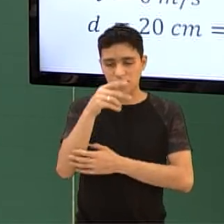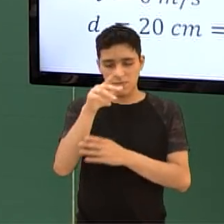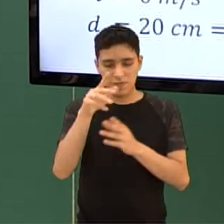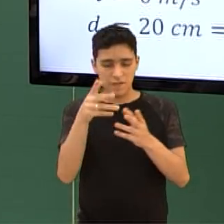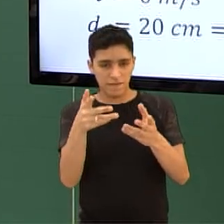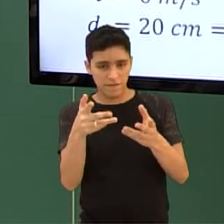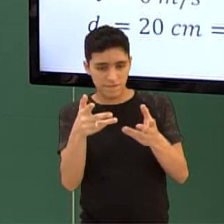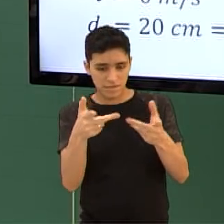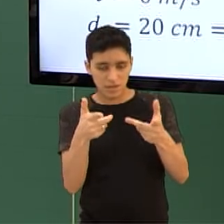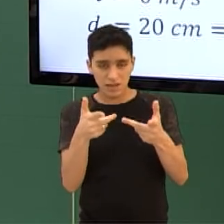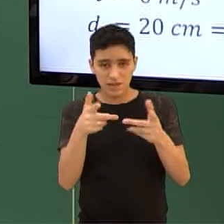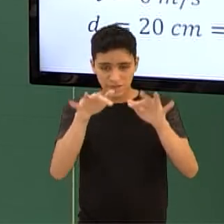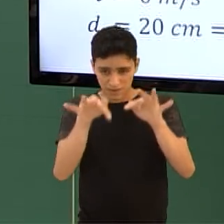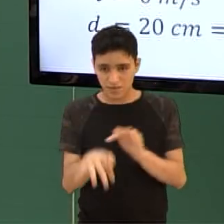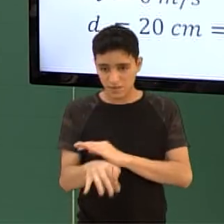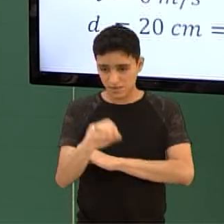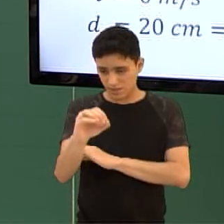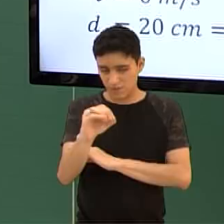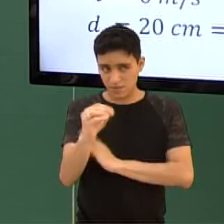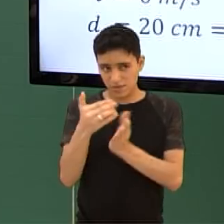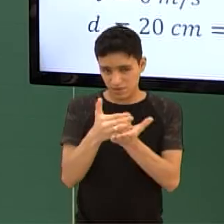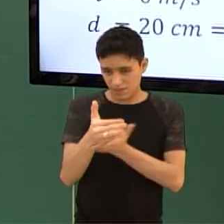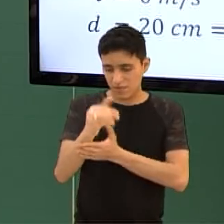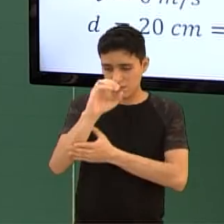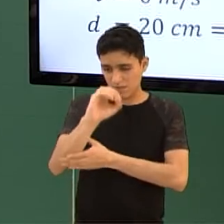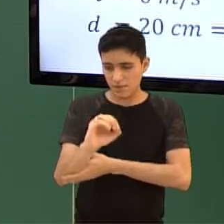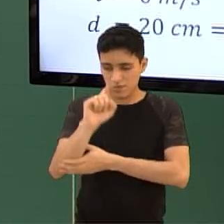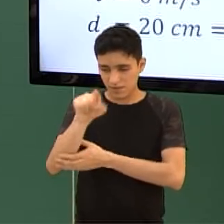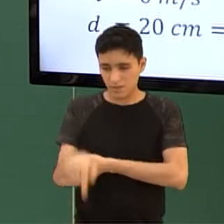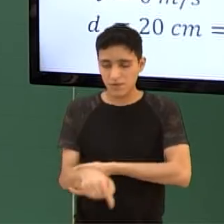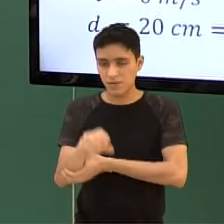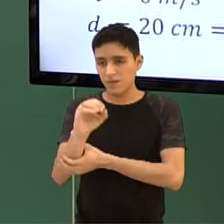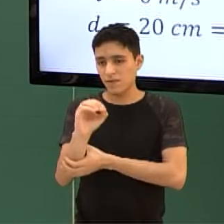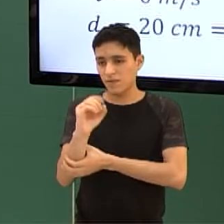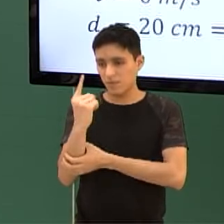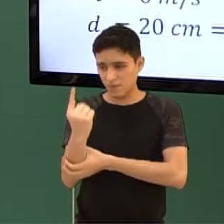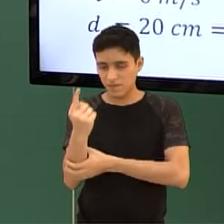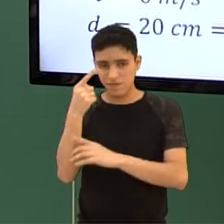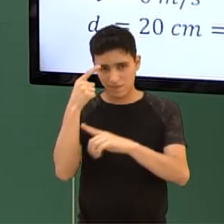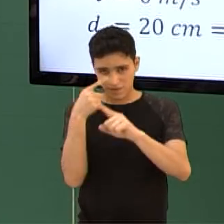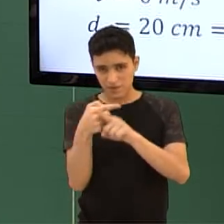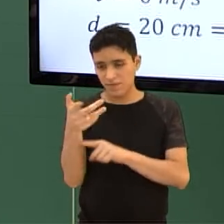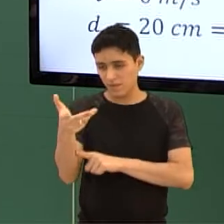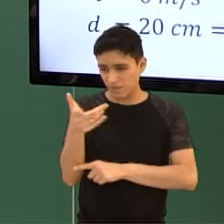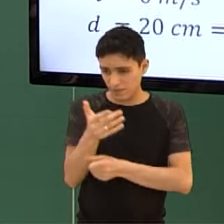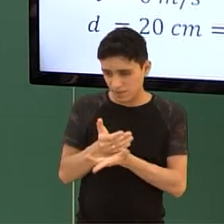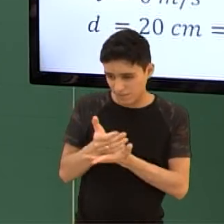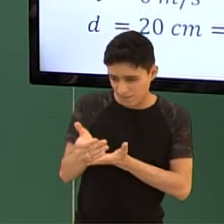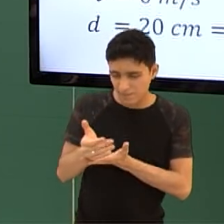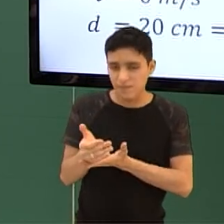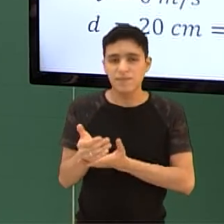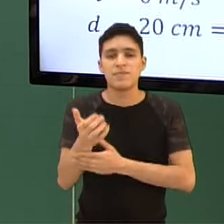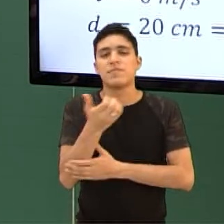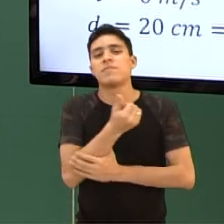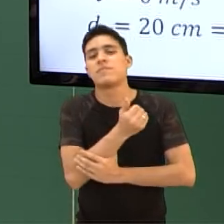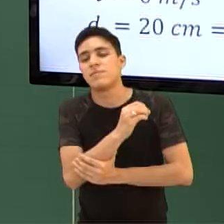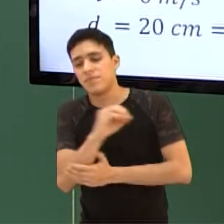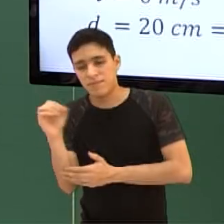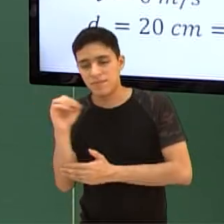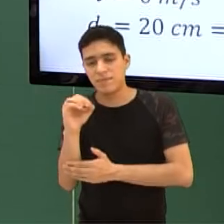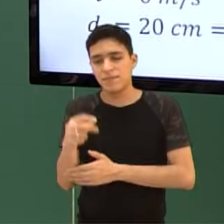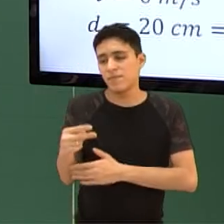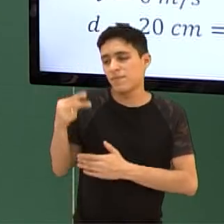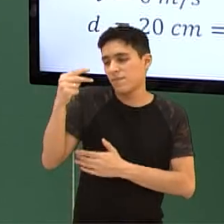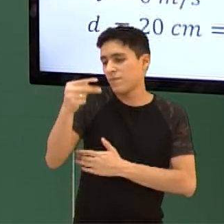final, ela é zero, né? A velocidade inicial, nesse caso, é 0,01 vezes a velocidade inicial, 600 elevado